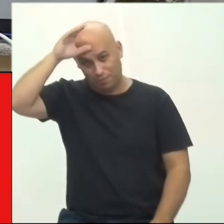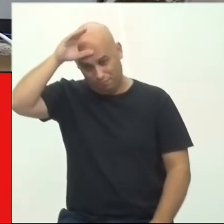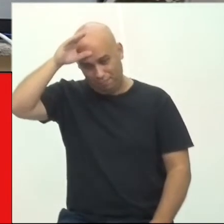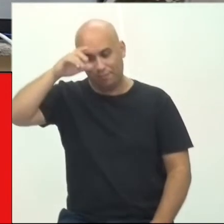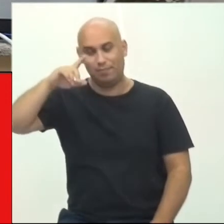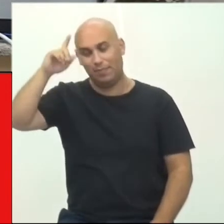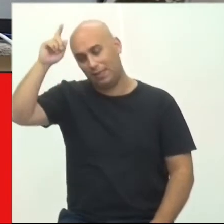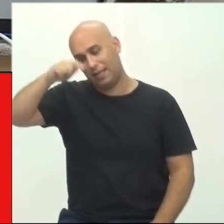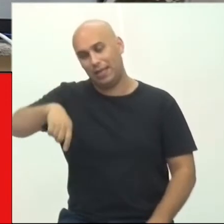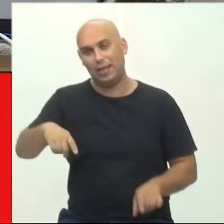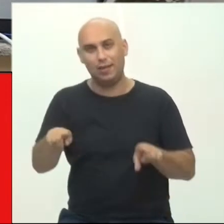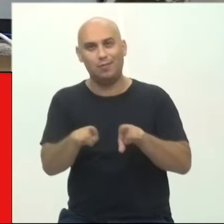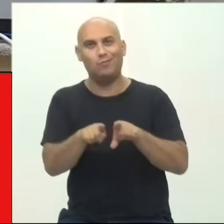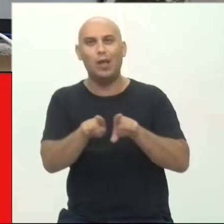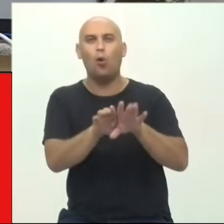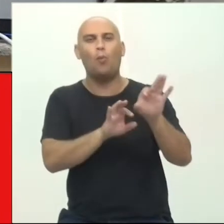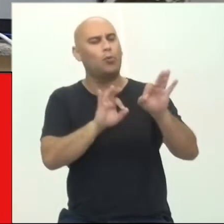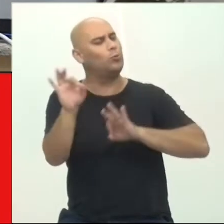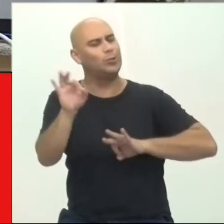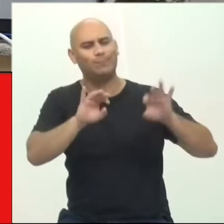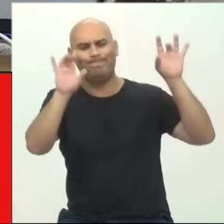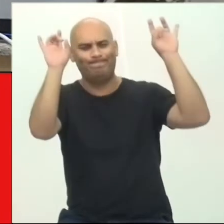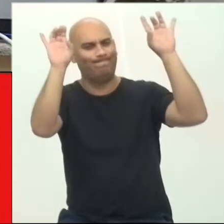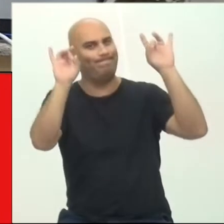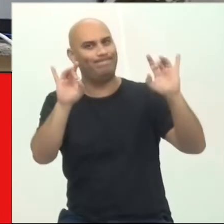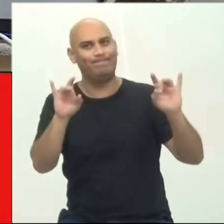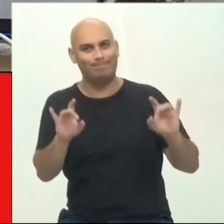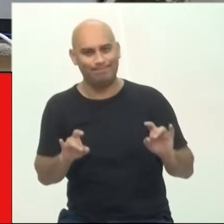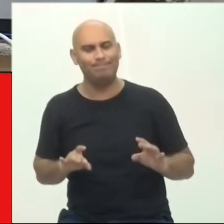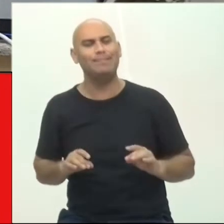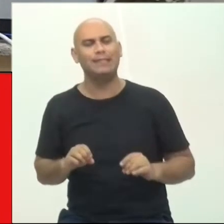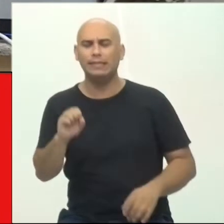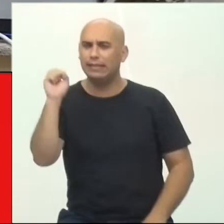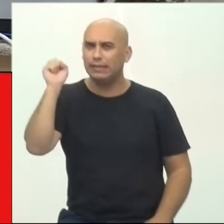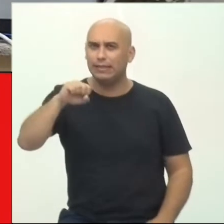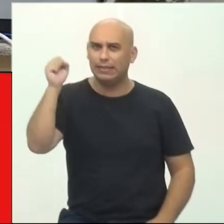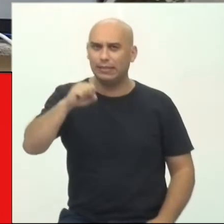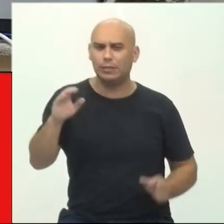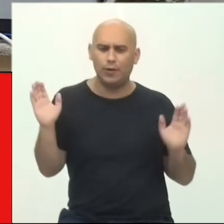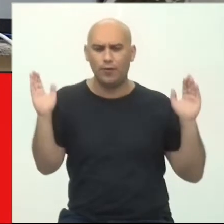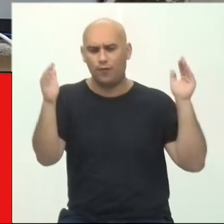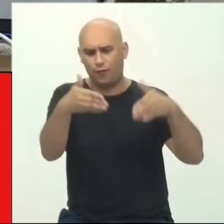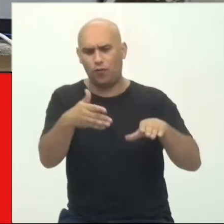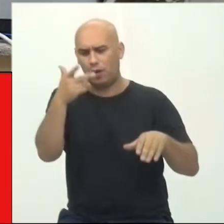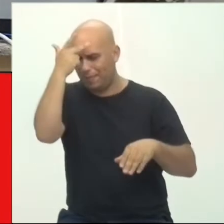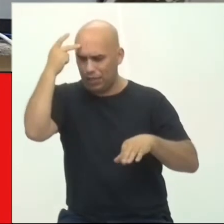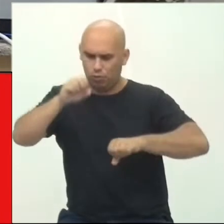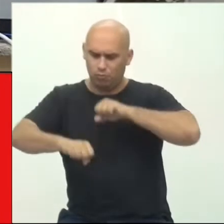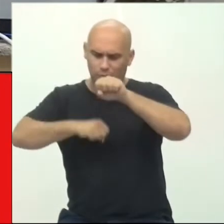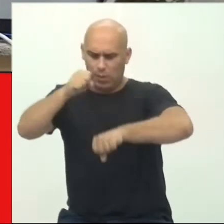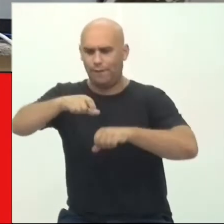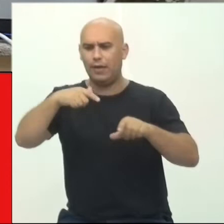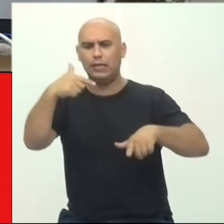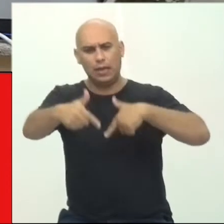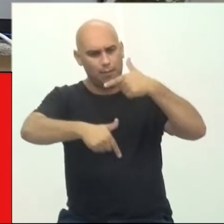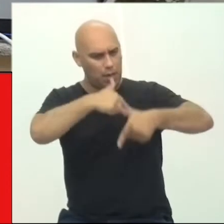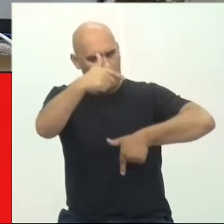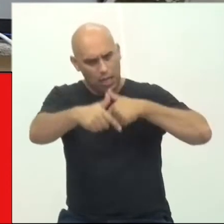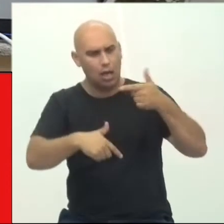é sensacional e que vai atender um público de ciclista que vai trabalhar, que vai fazer